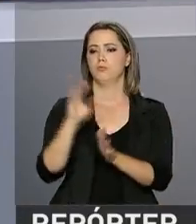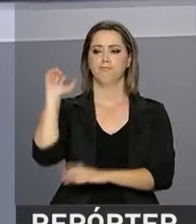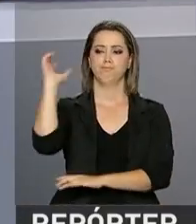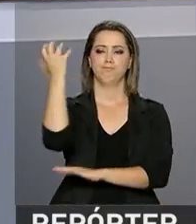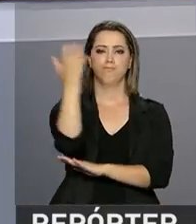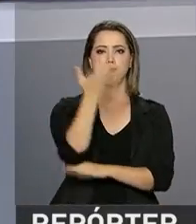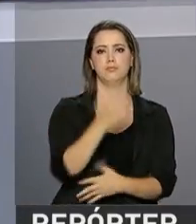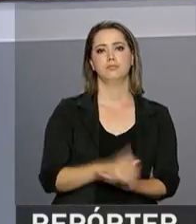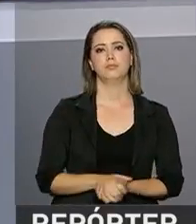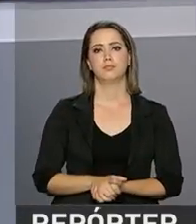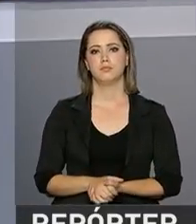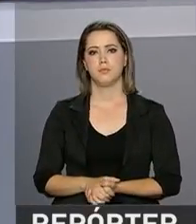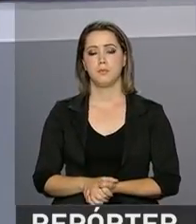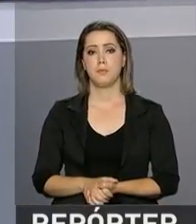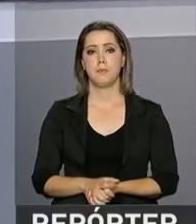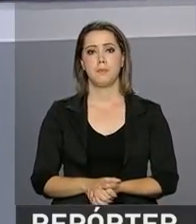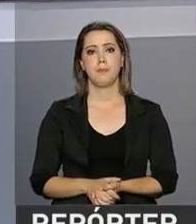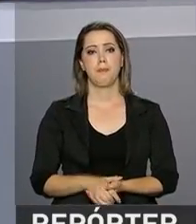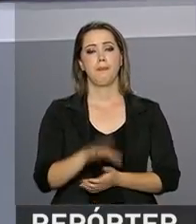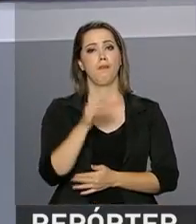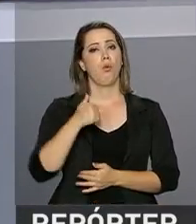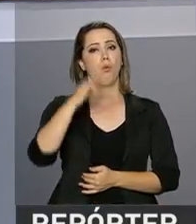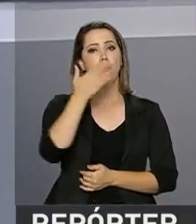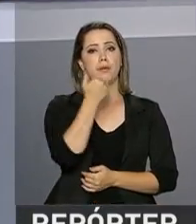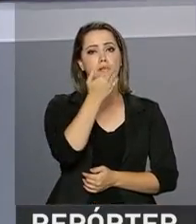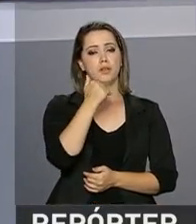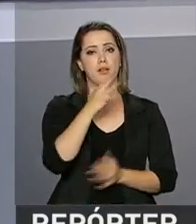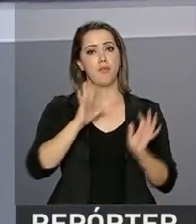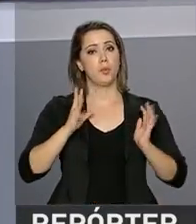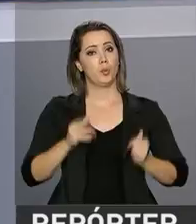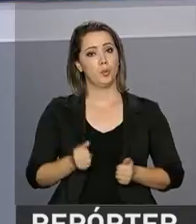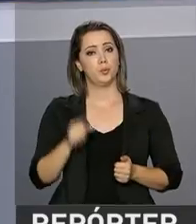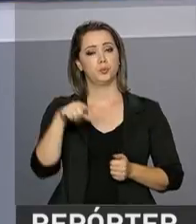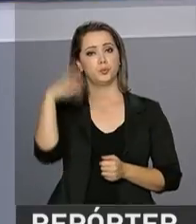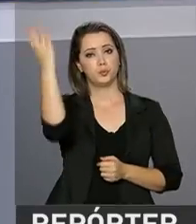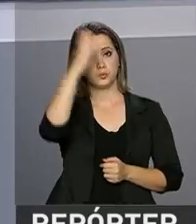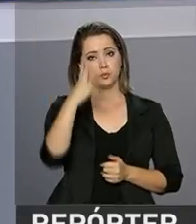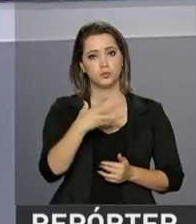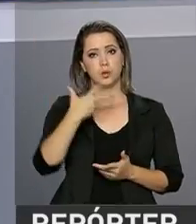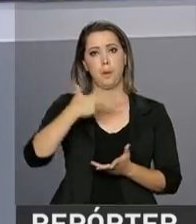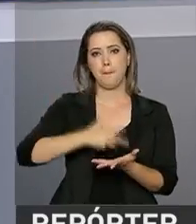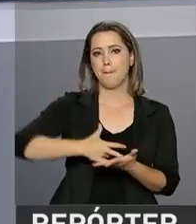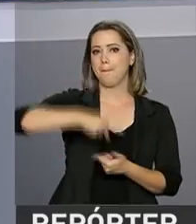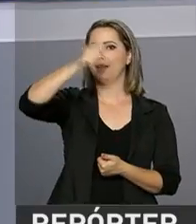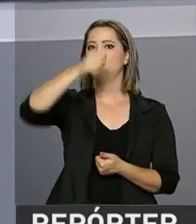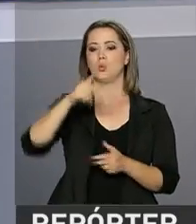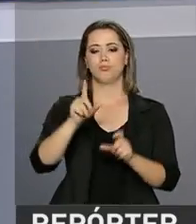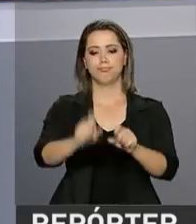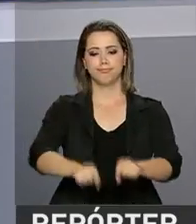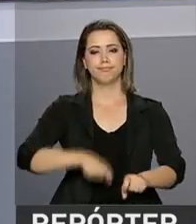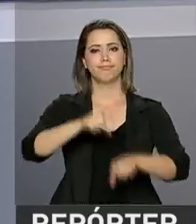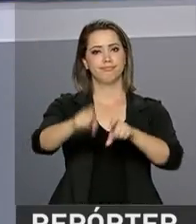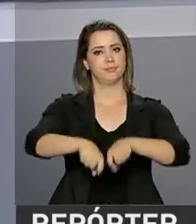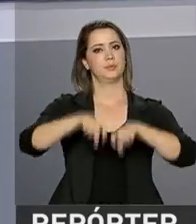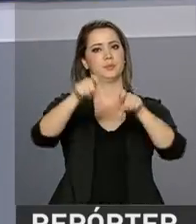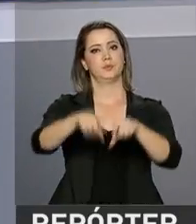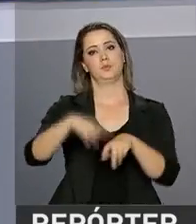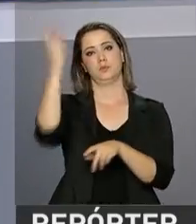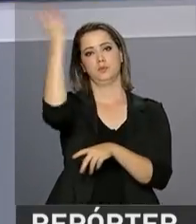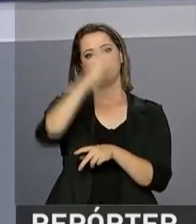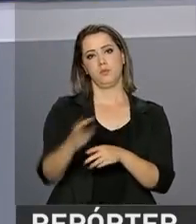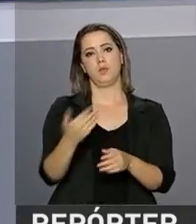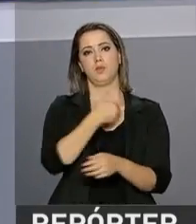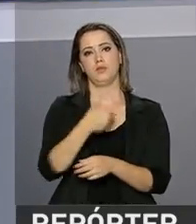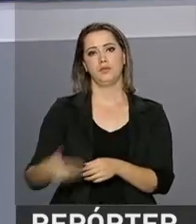natureza o aumento na procura por alimento orgânicos no Brasil puxou a produção nacional e o governo federal tem